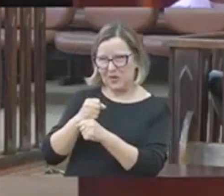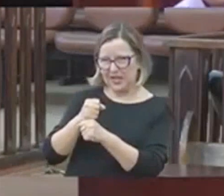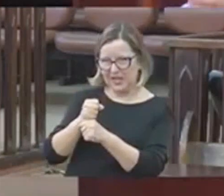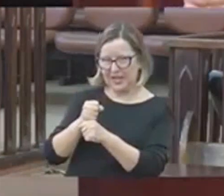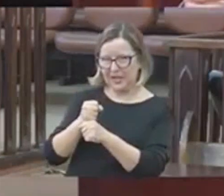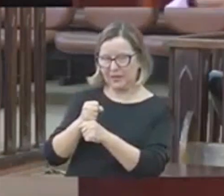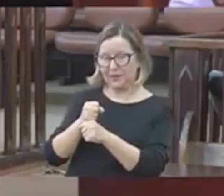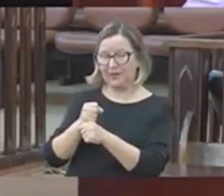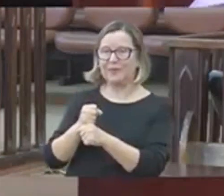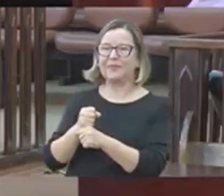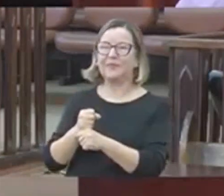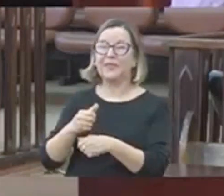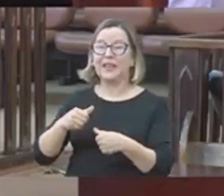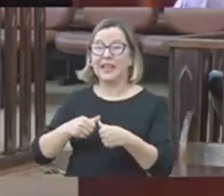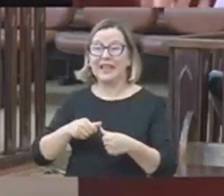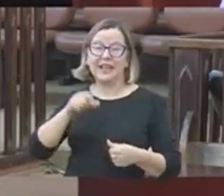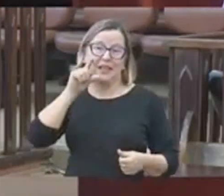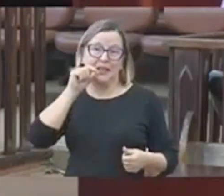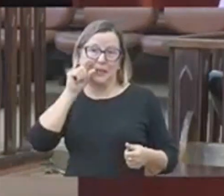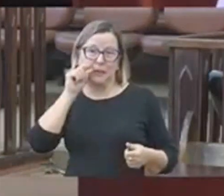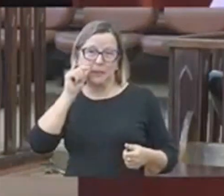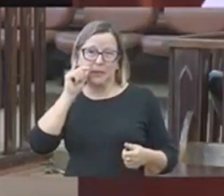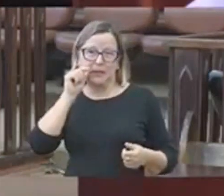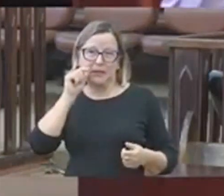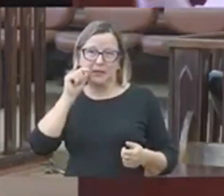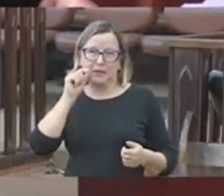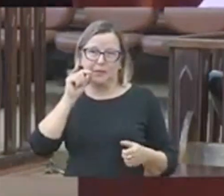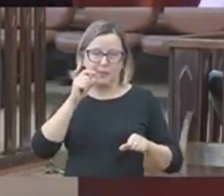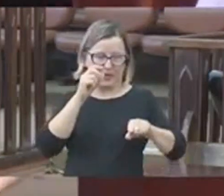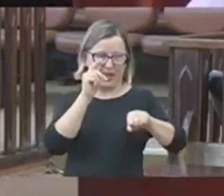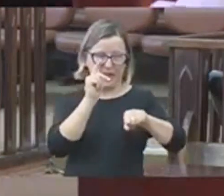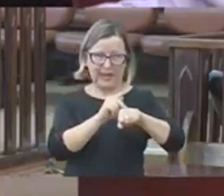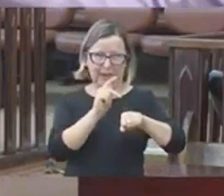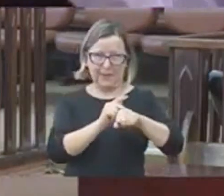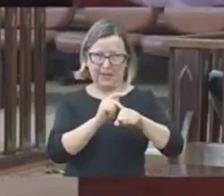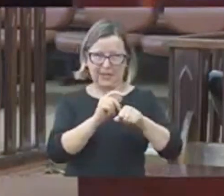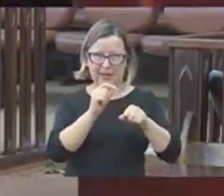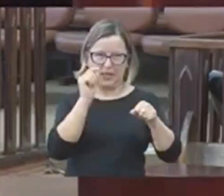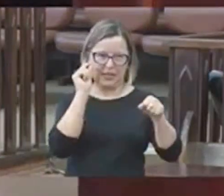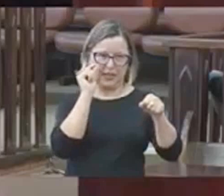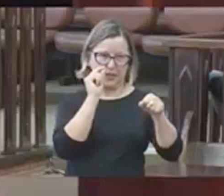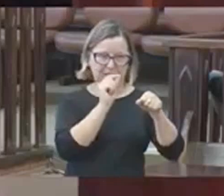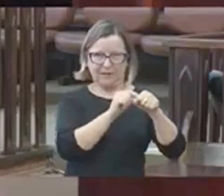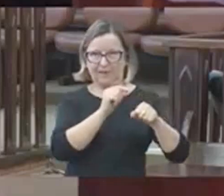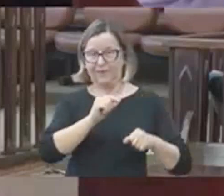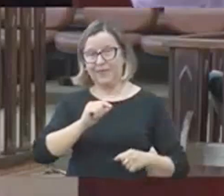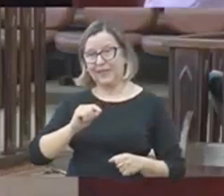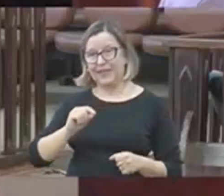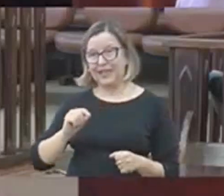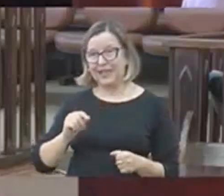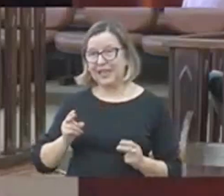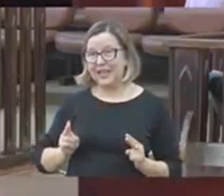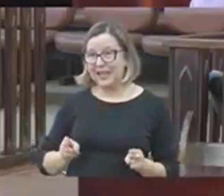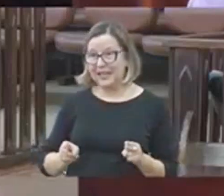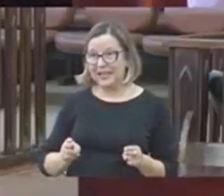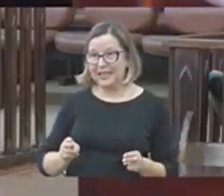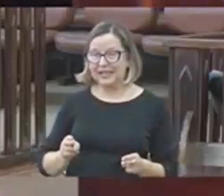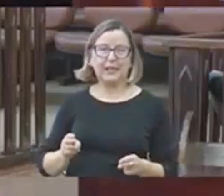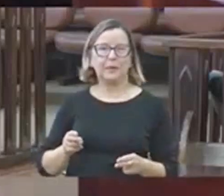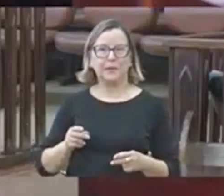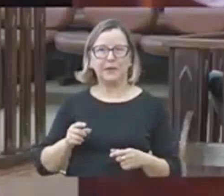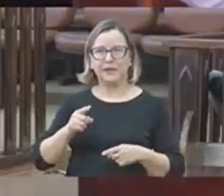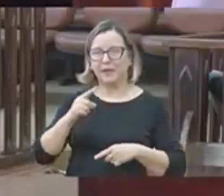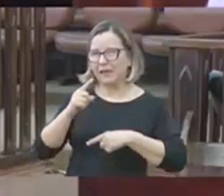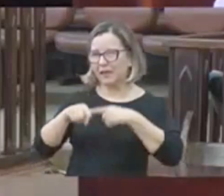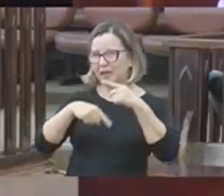picotar a madeira, e ele tendo que fazer isso numa rocha. E a cada 1000 anos, ele viaja para o planeta Terra e dá